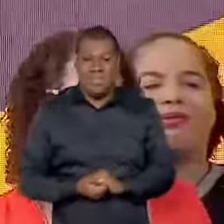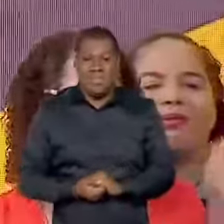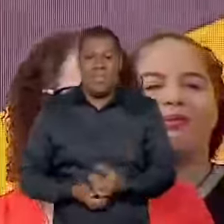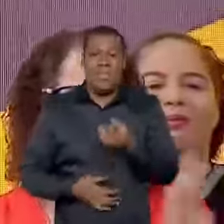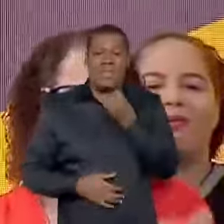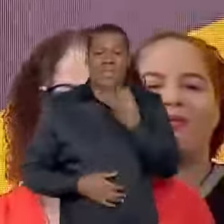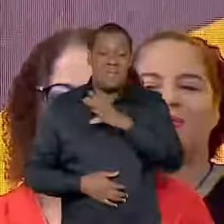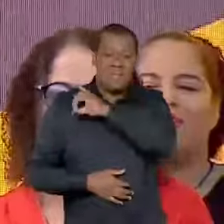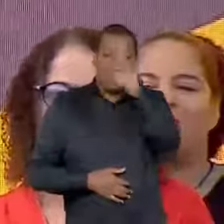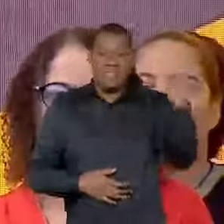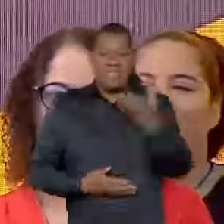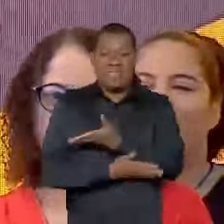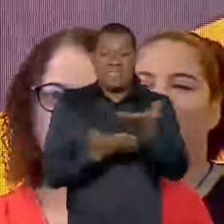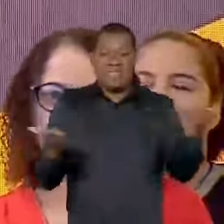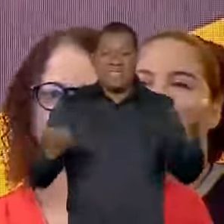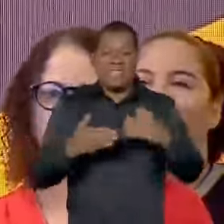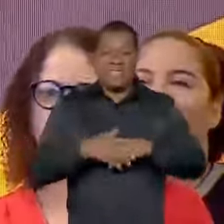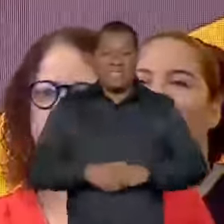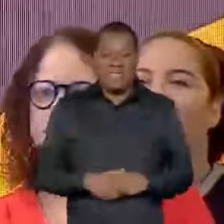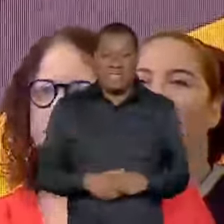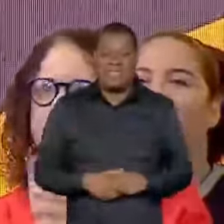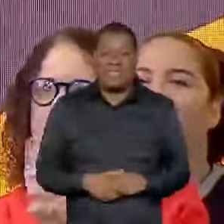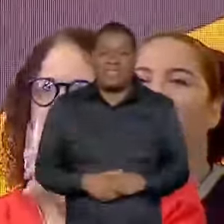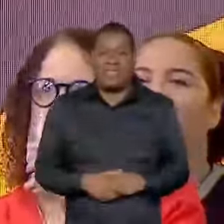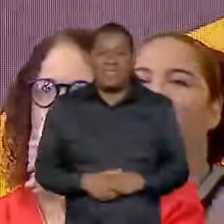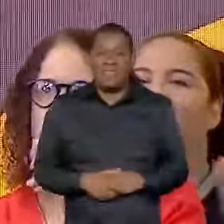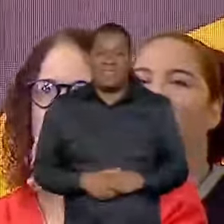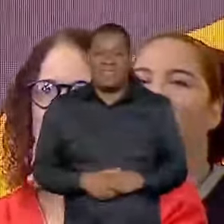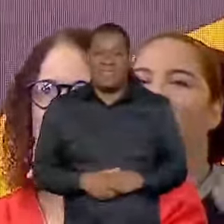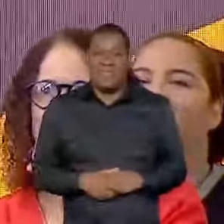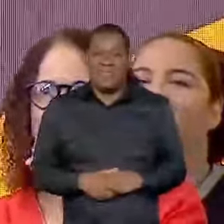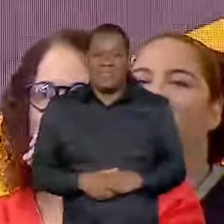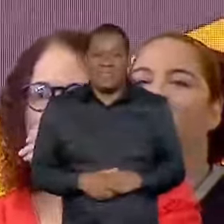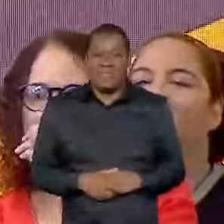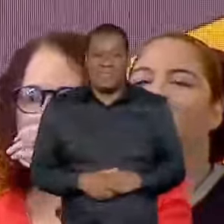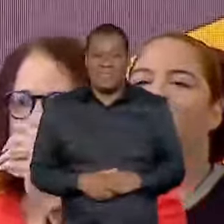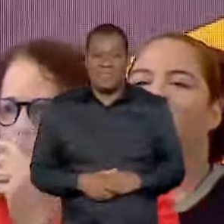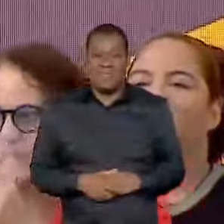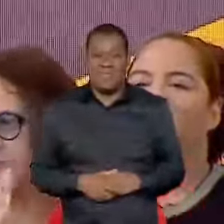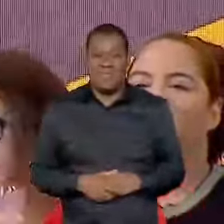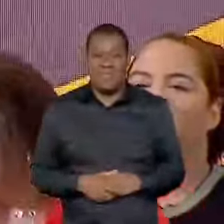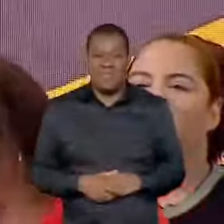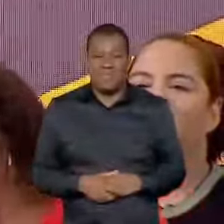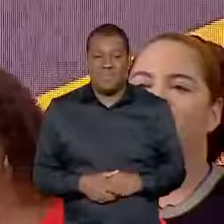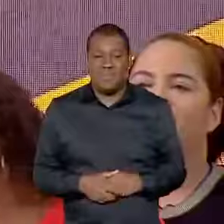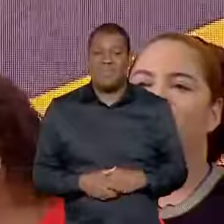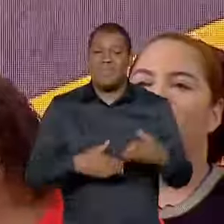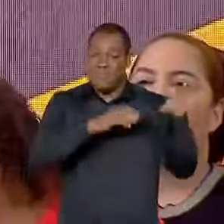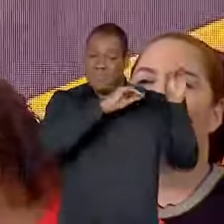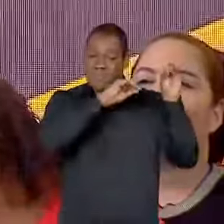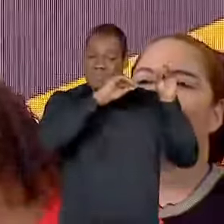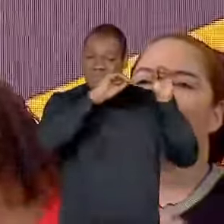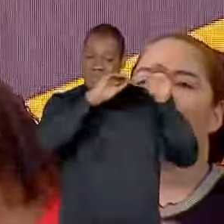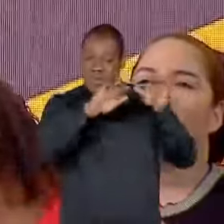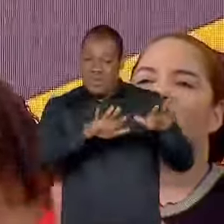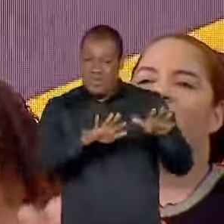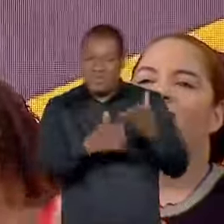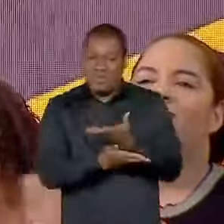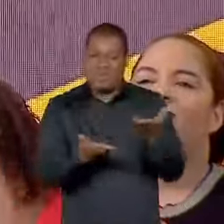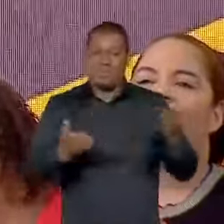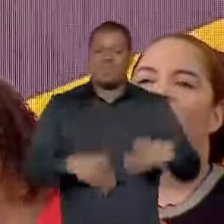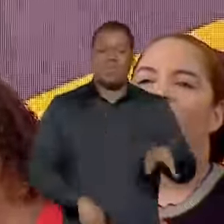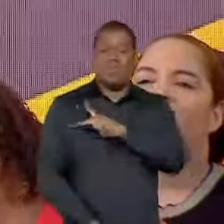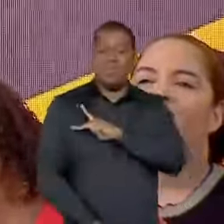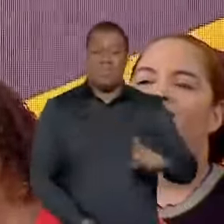Muito bom dia a todos, a todas, a todes. Tomar a bênção, para quem é de a bênção,